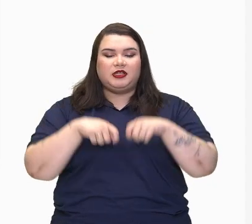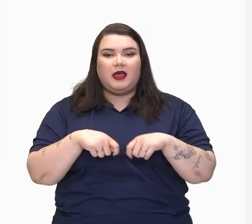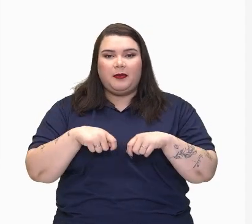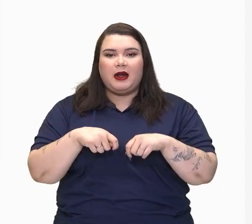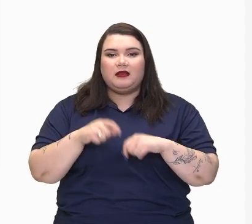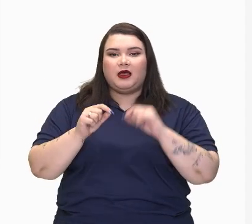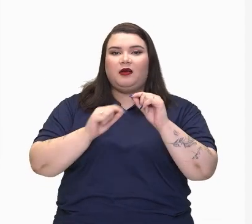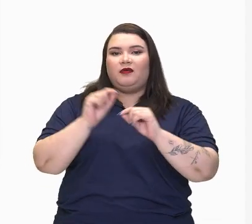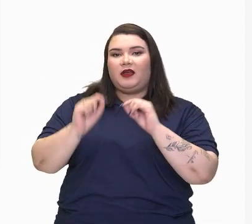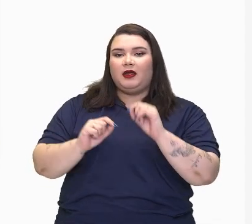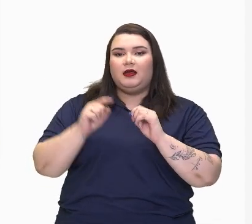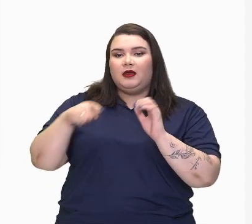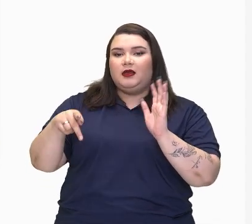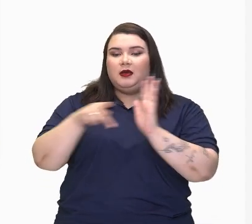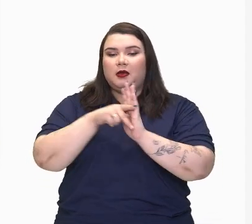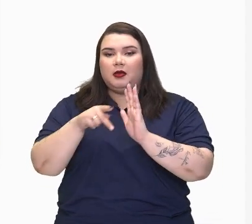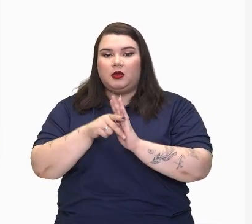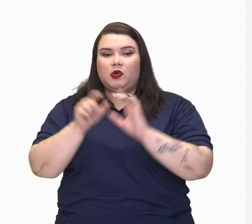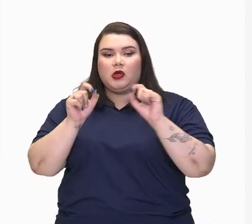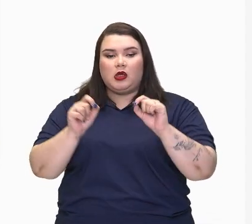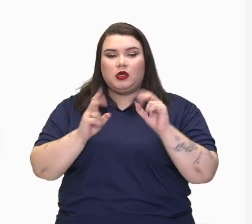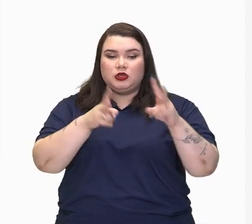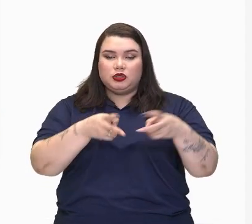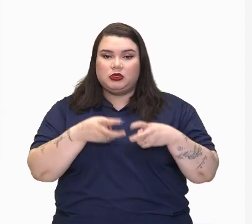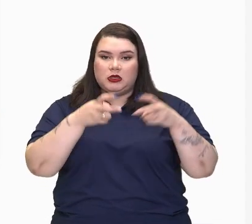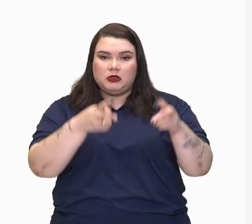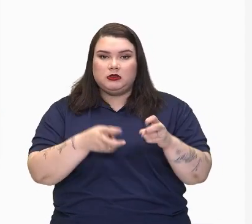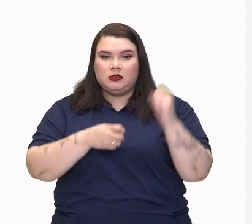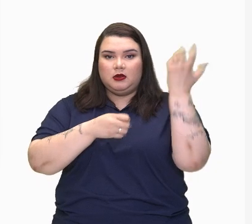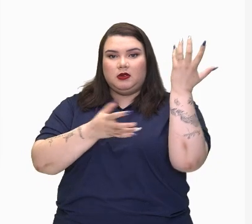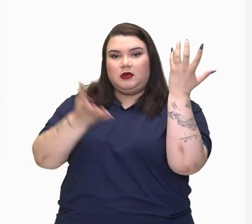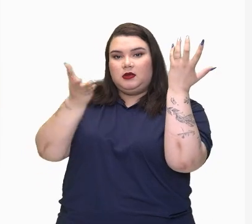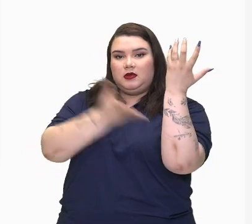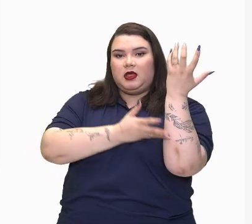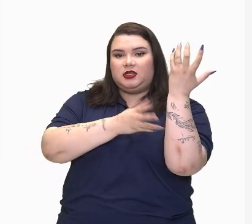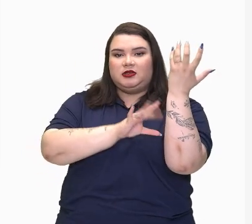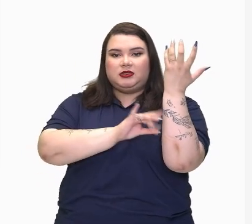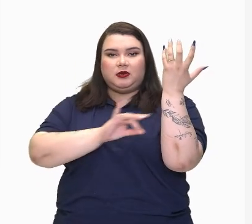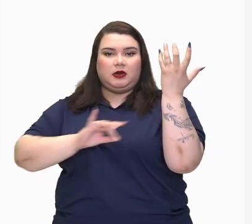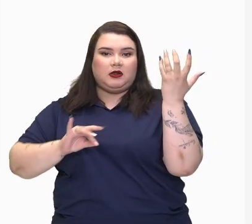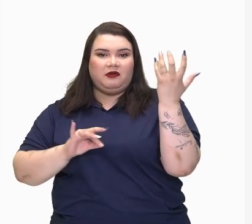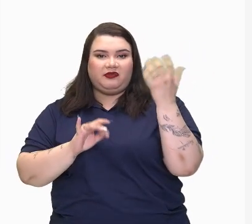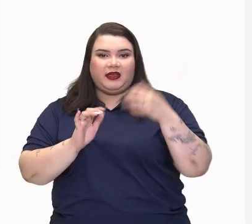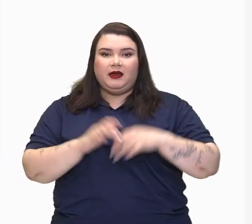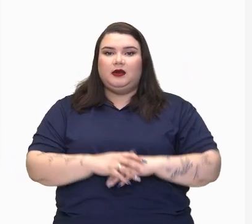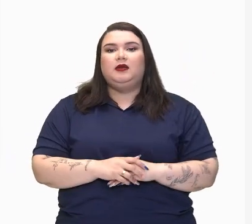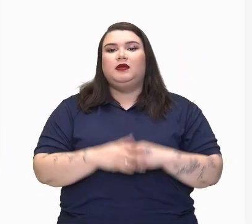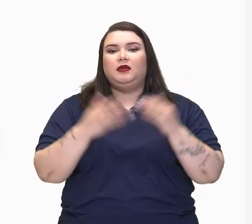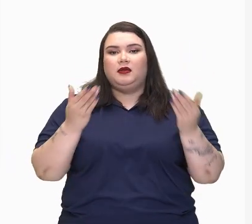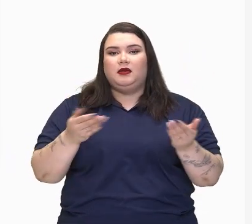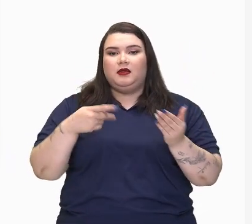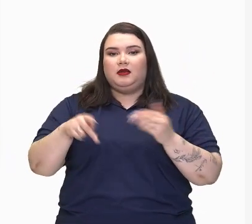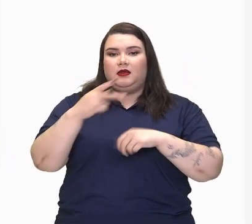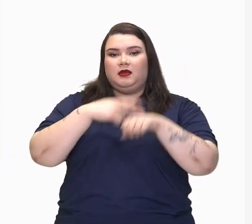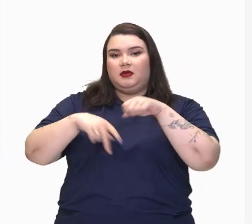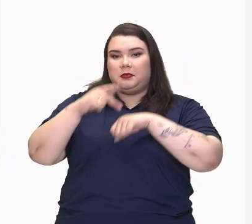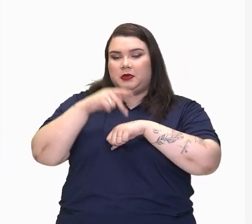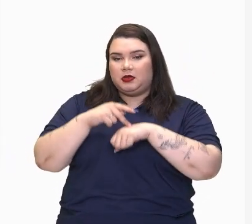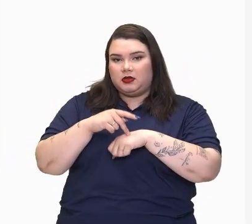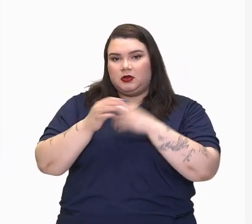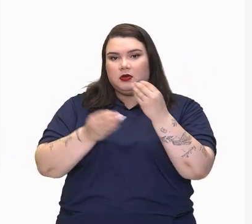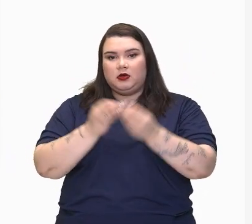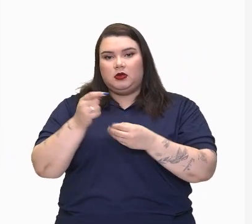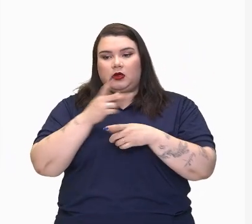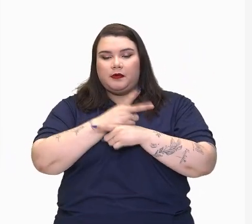né? A extração do látex, o trabalho na borracha, ela faz com que você guie o seu país para a vitória em